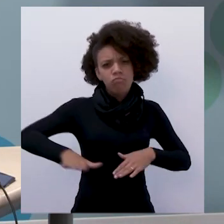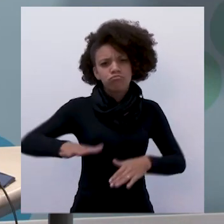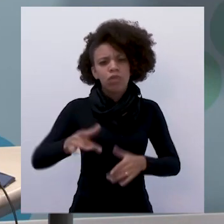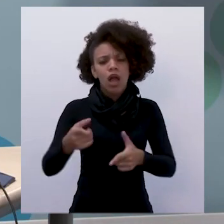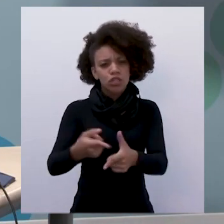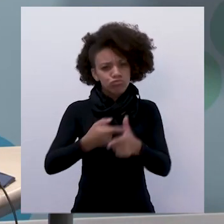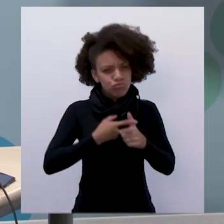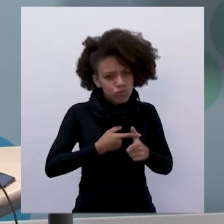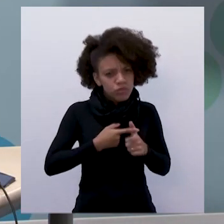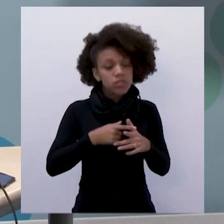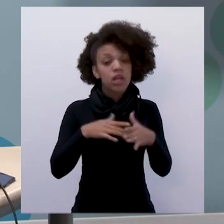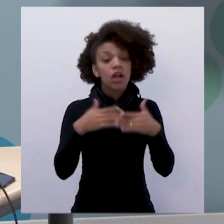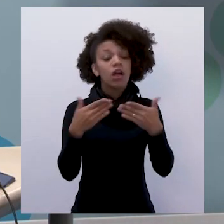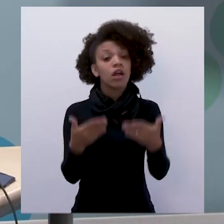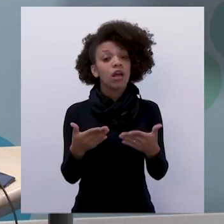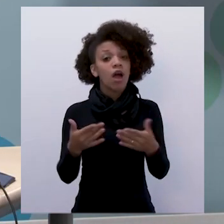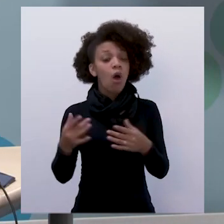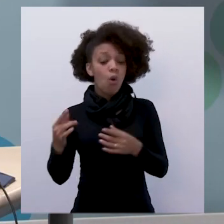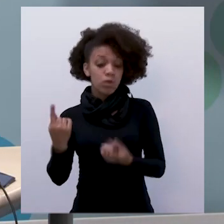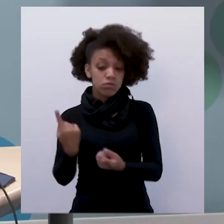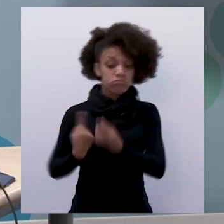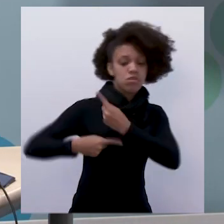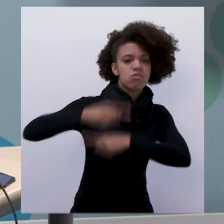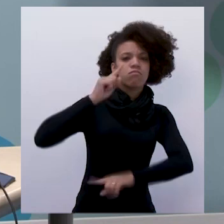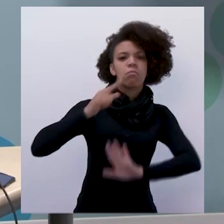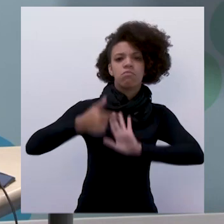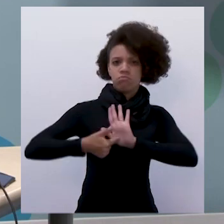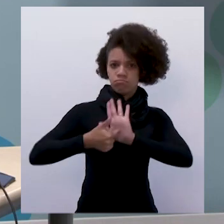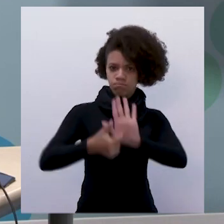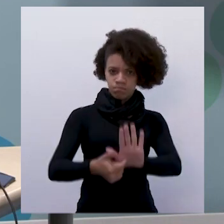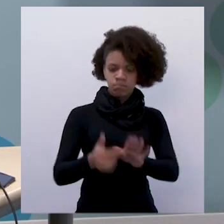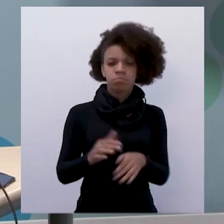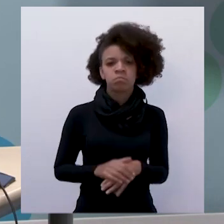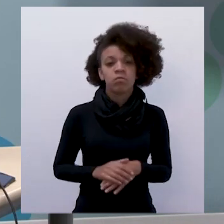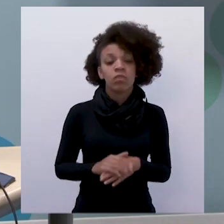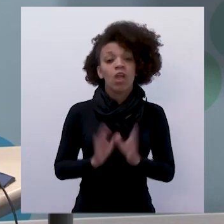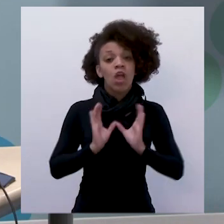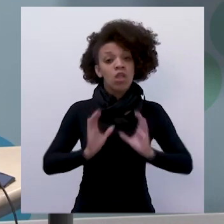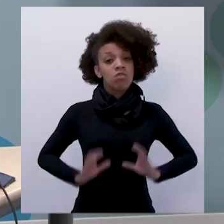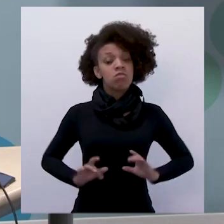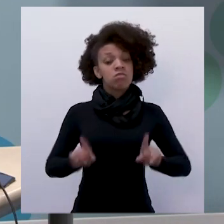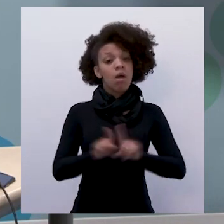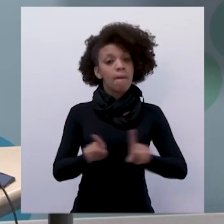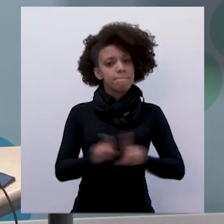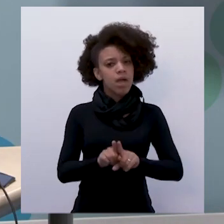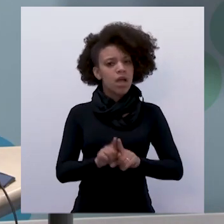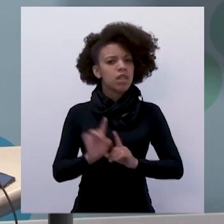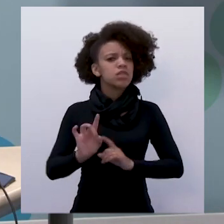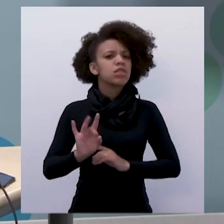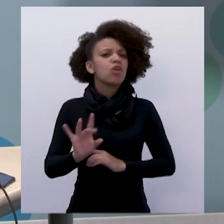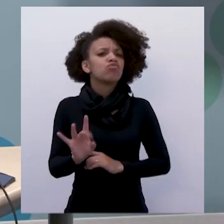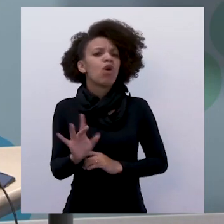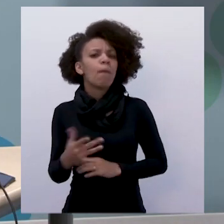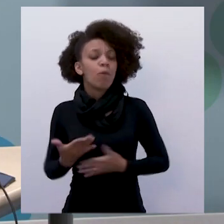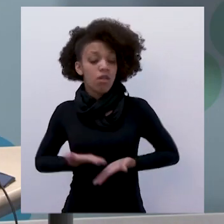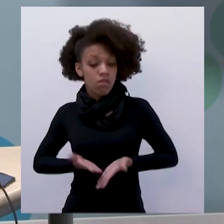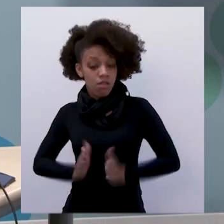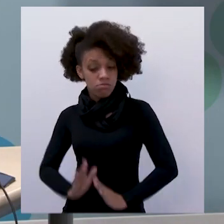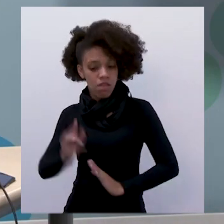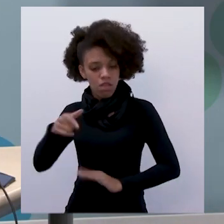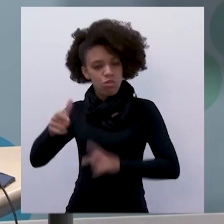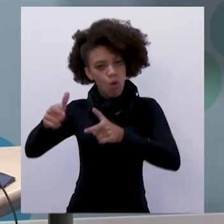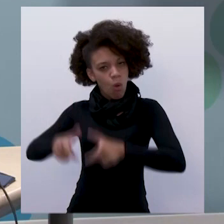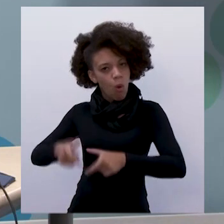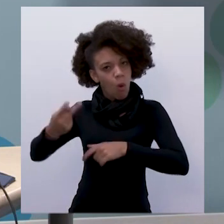dívidas. Aí, algumas transformações foram sendo feitas, os cidadãos foram classificados não pelo critério de nascimento, e